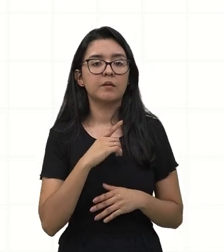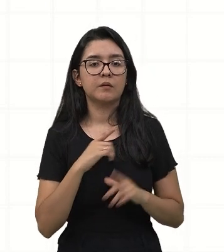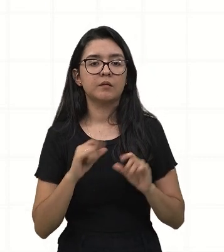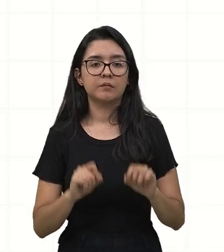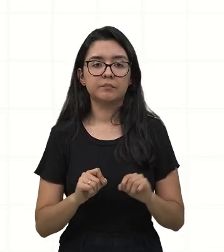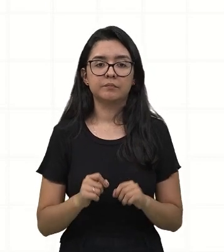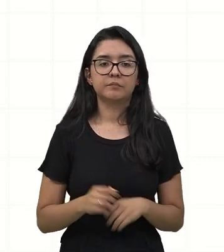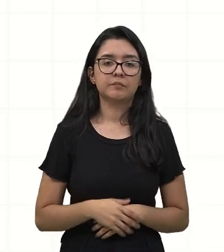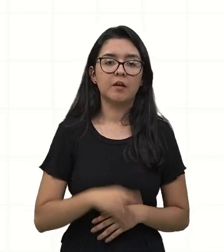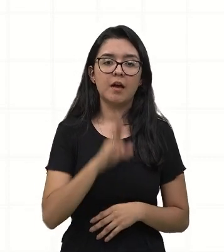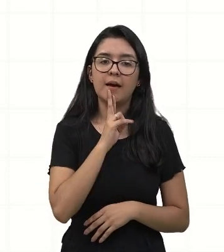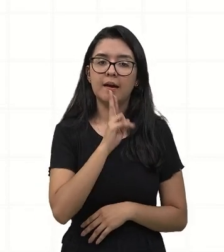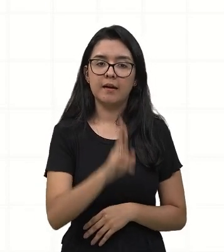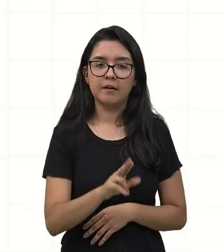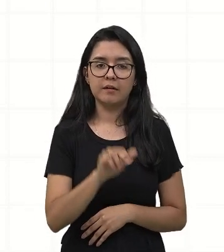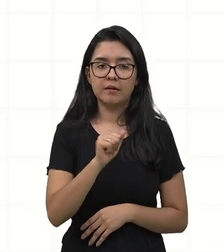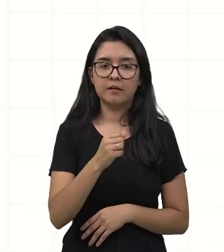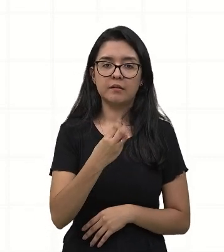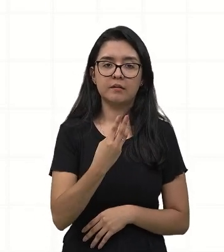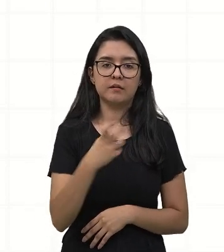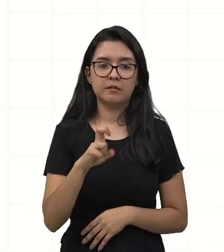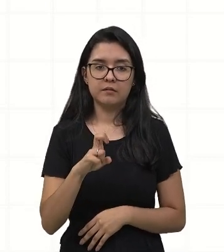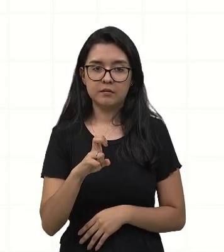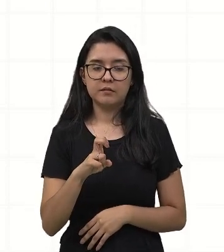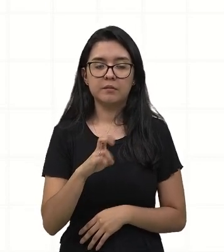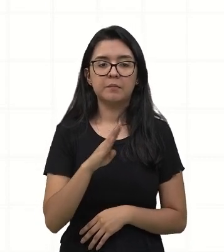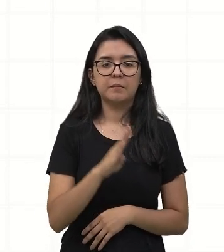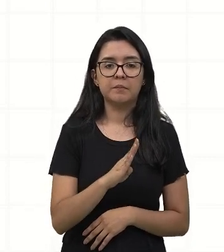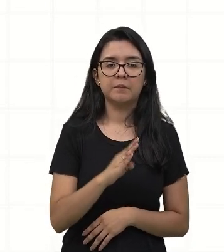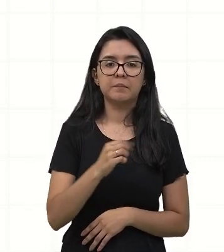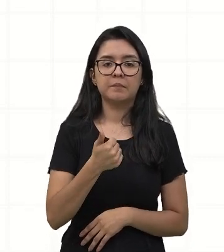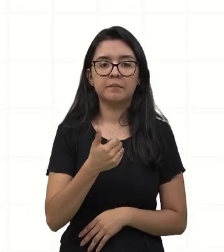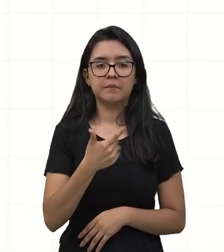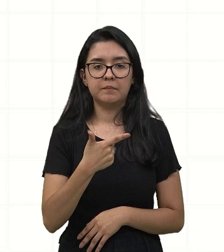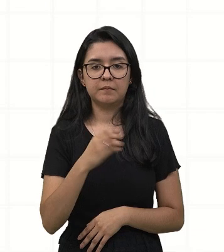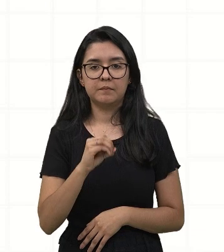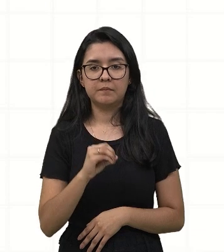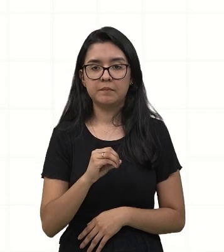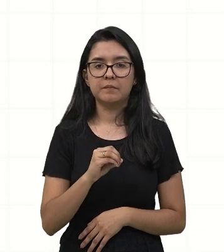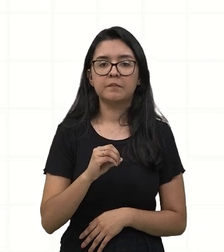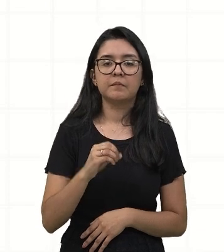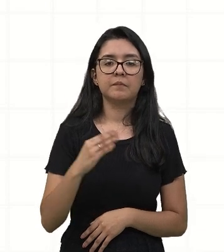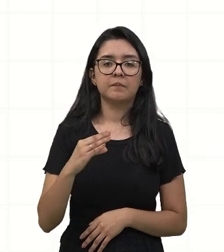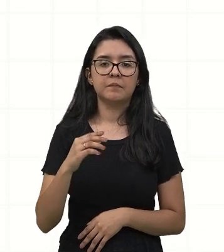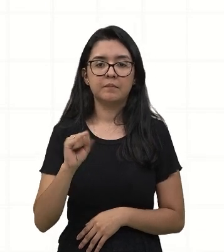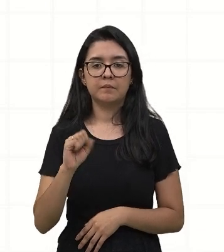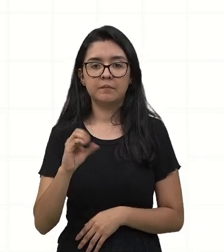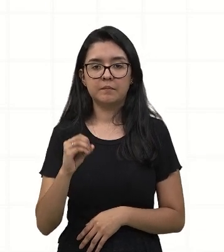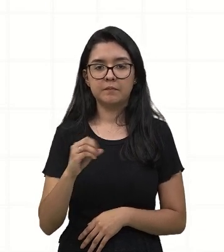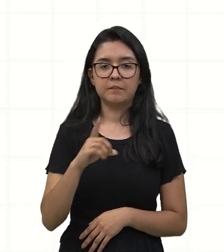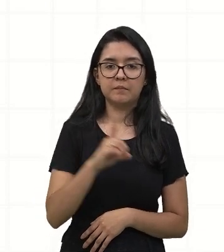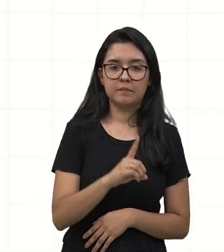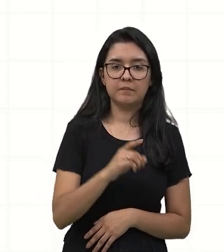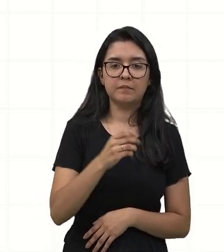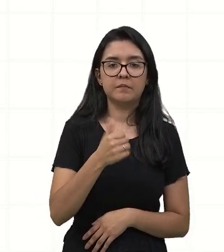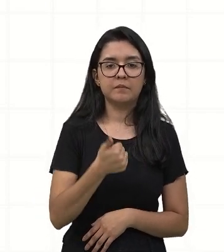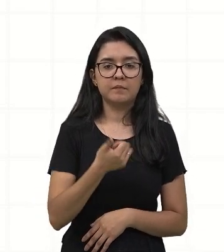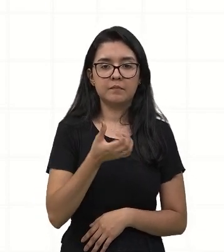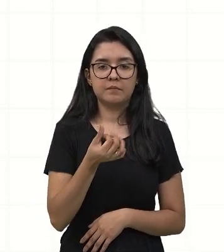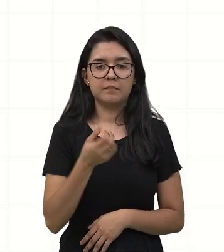nossa resolução no A é 35 graus, letra A 35 graus, letra B 120, letra C 80 e letra D